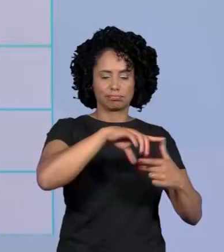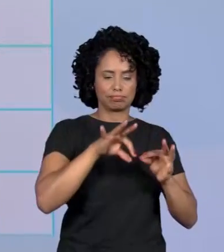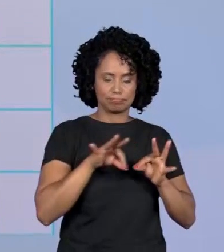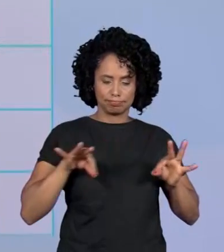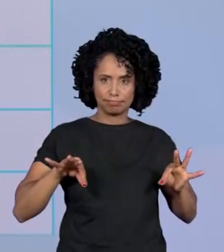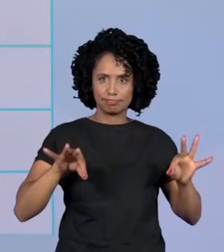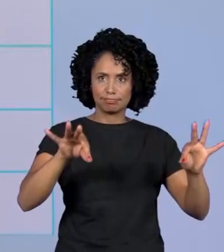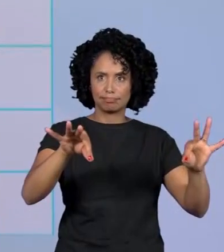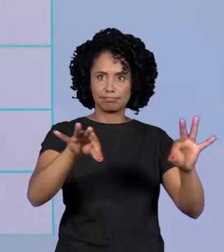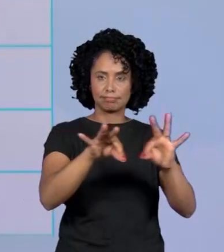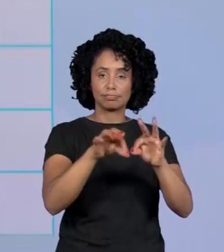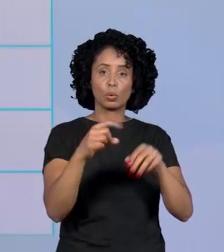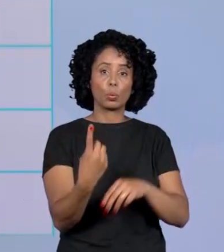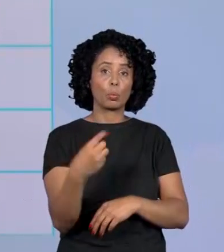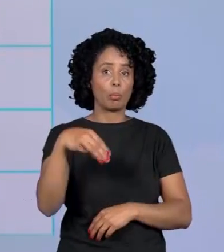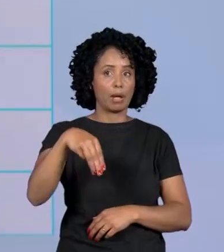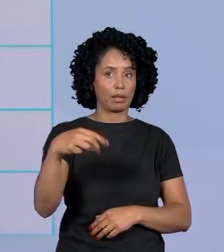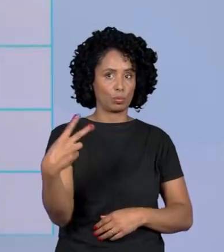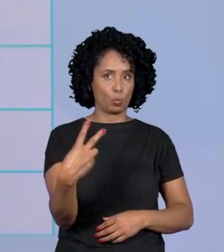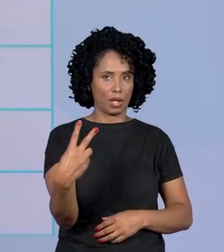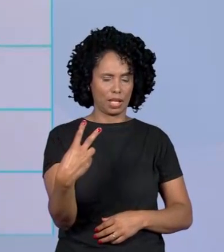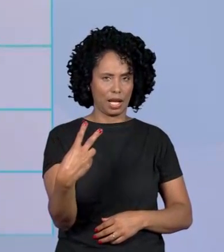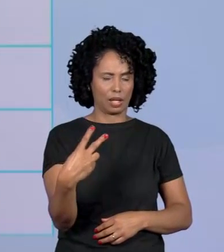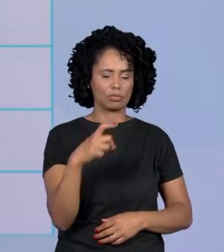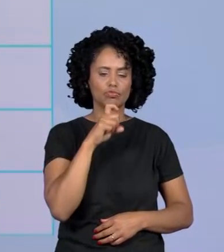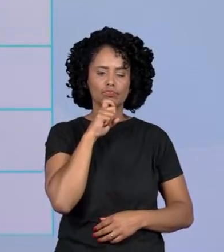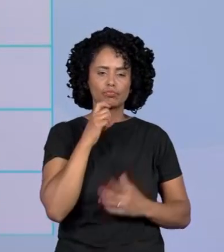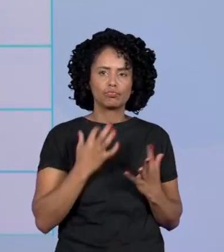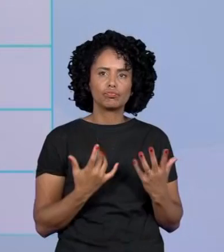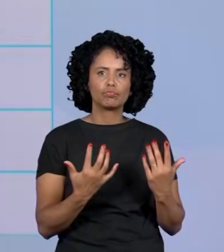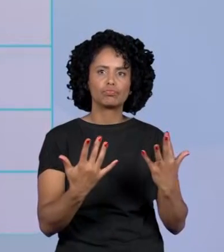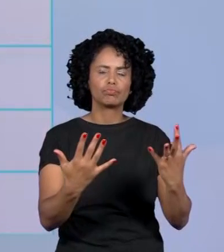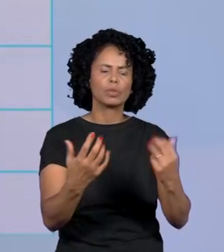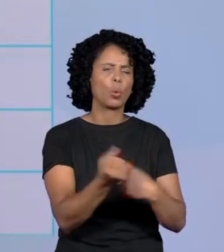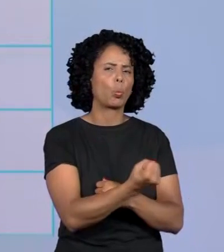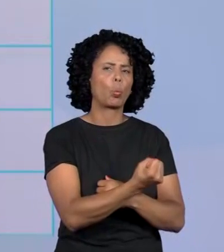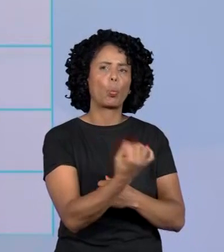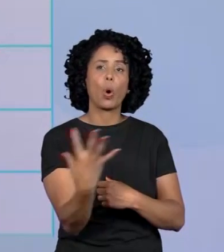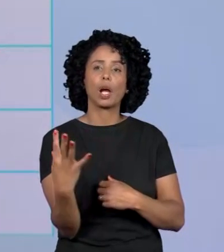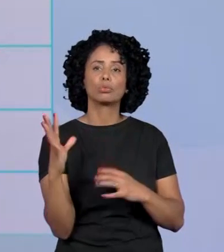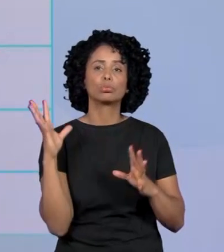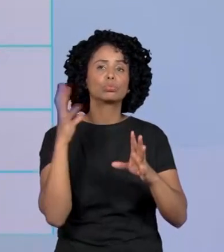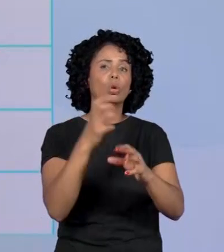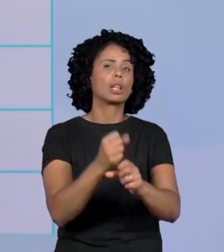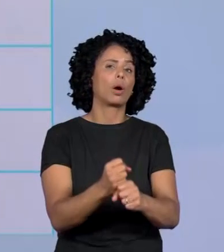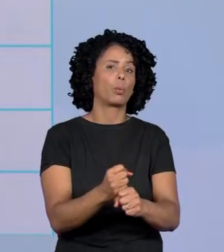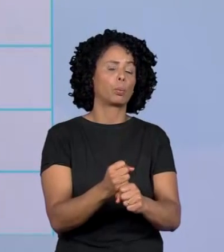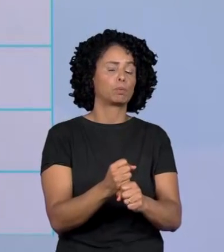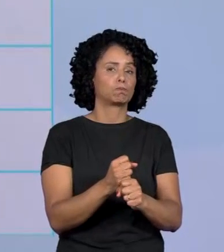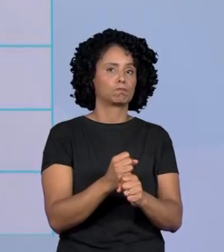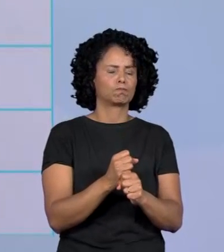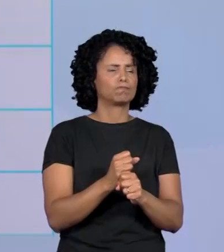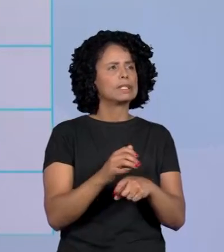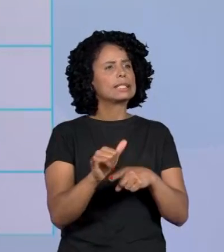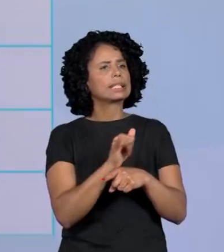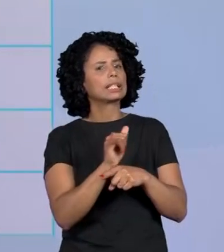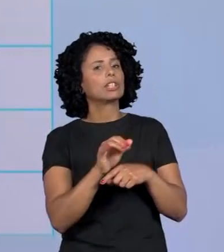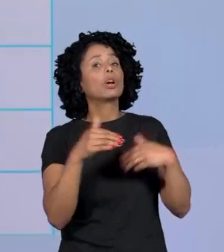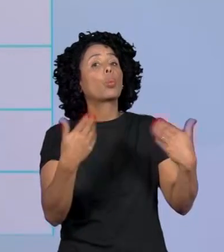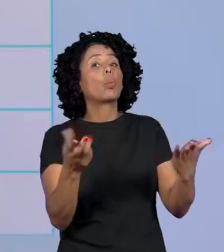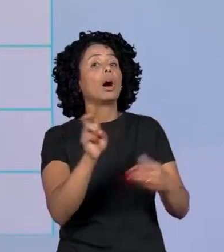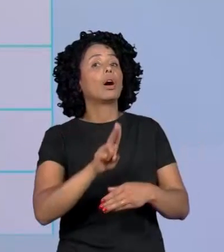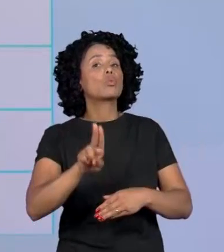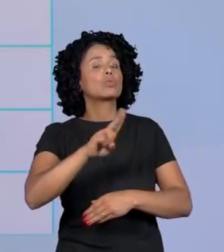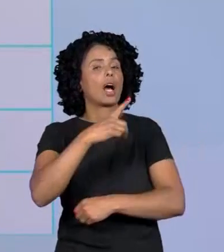a área desse jardim? Que estratégia a gente pode utilizar? Bom, vocês vão falar assim para mim, a gente pode